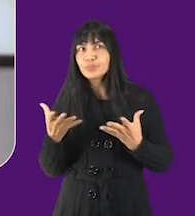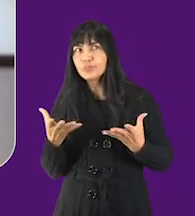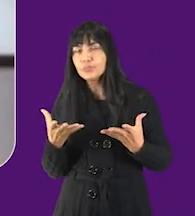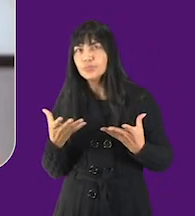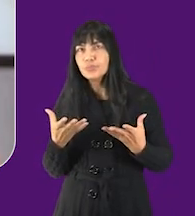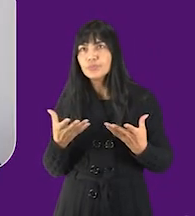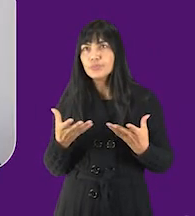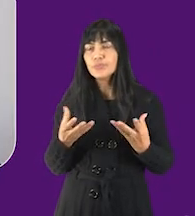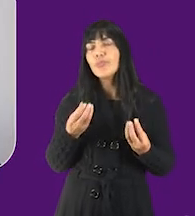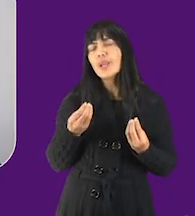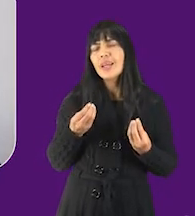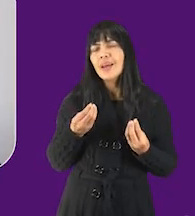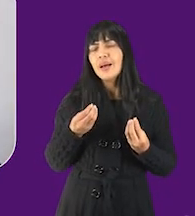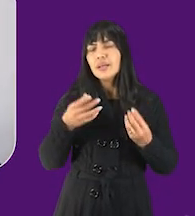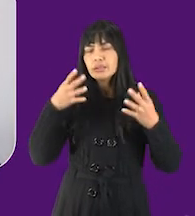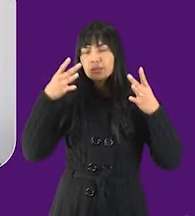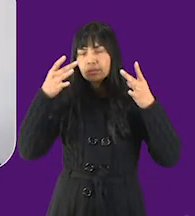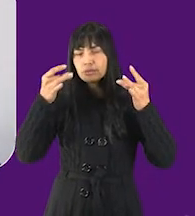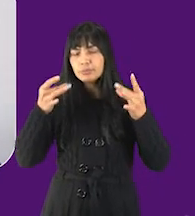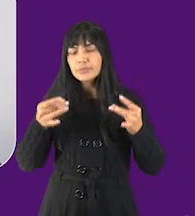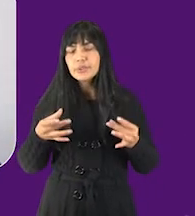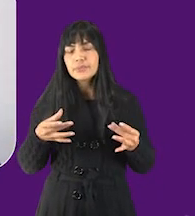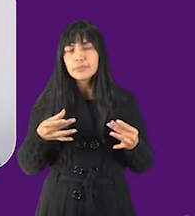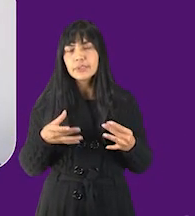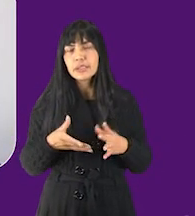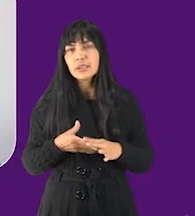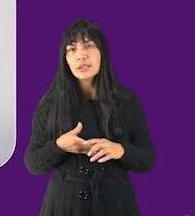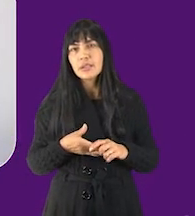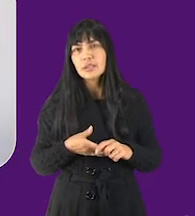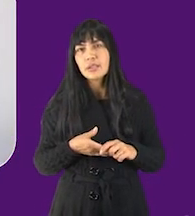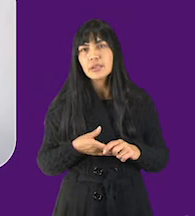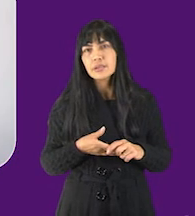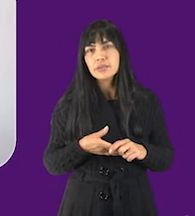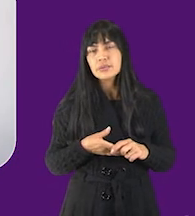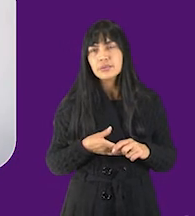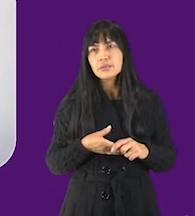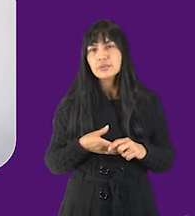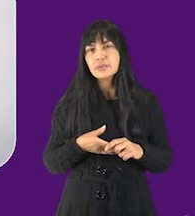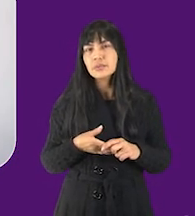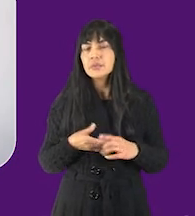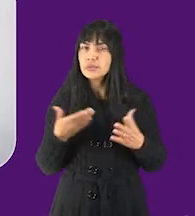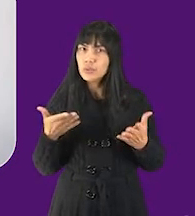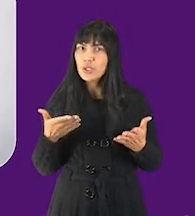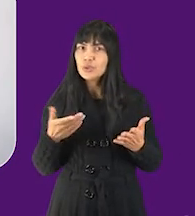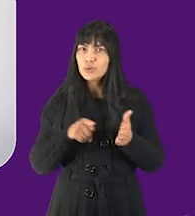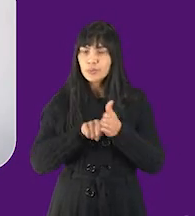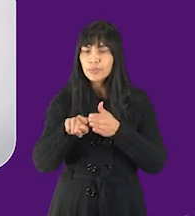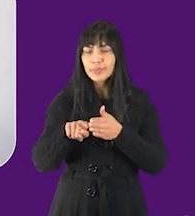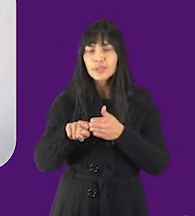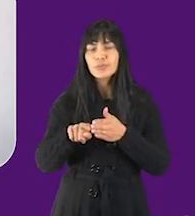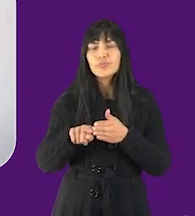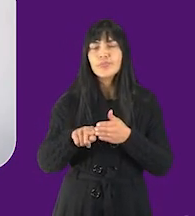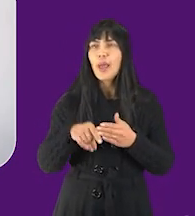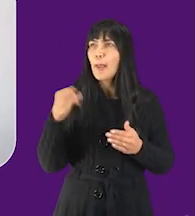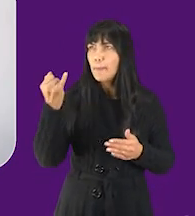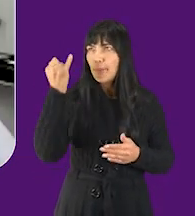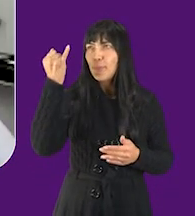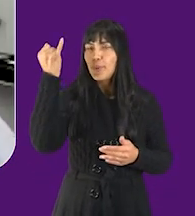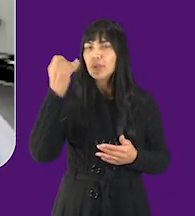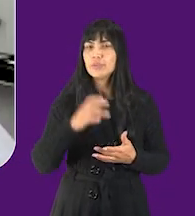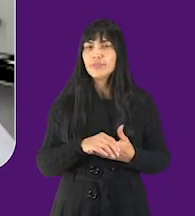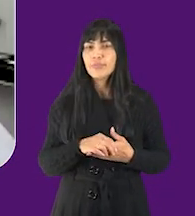priorização, queria que você comentasse um pouquinho como casar, né, a inovação com a excelência. Eu acho que essa pergunta é fundamental,